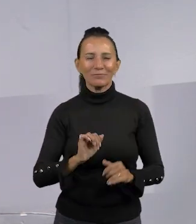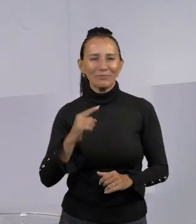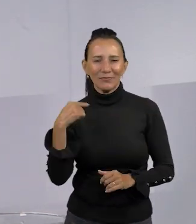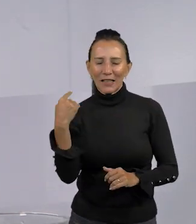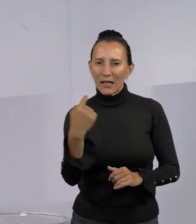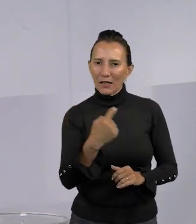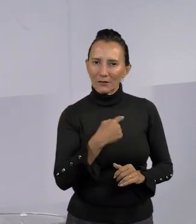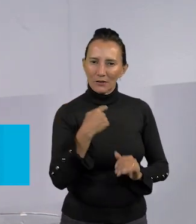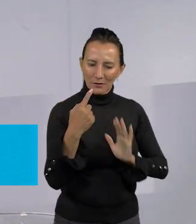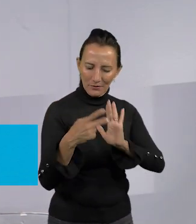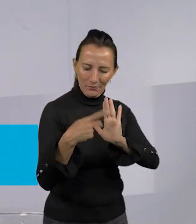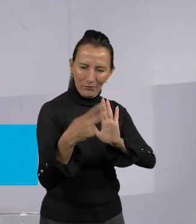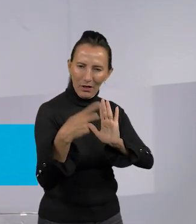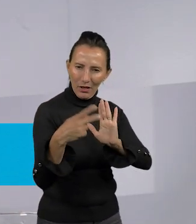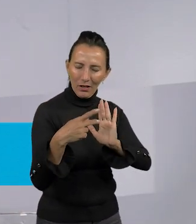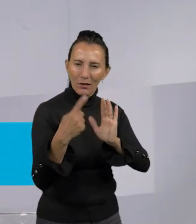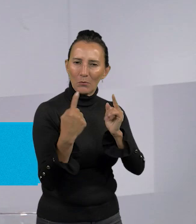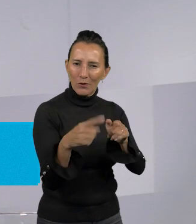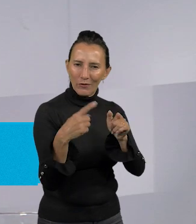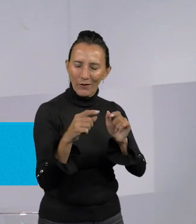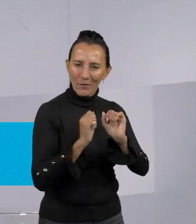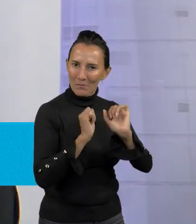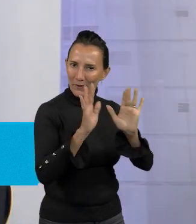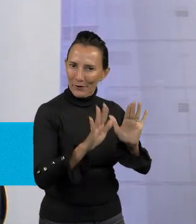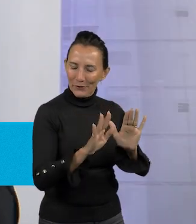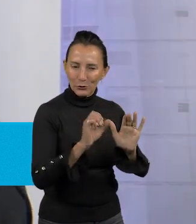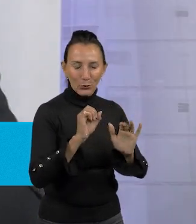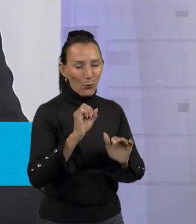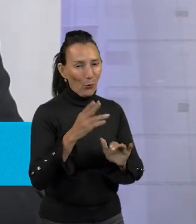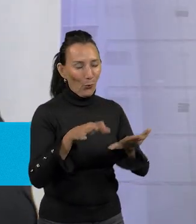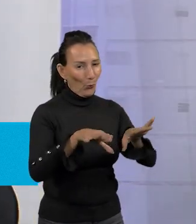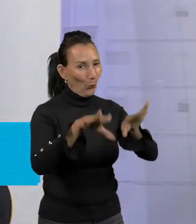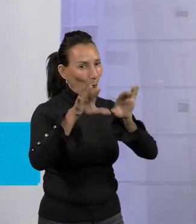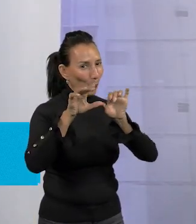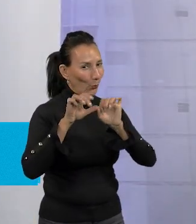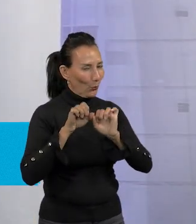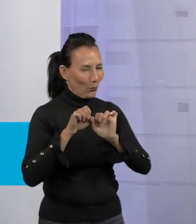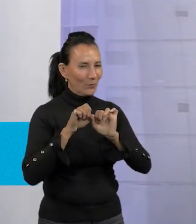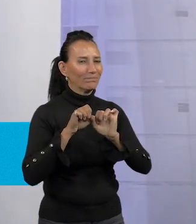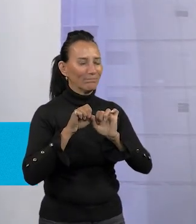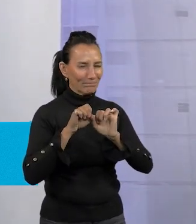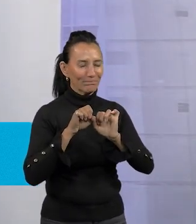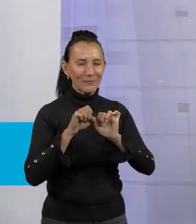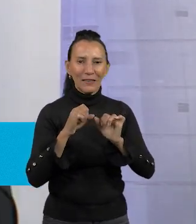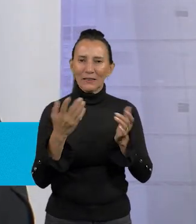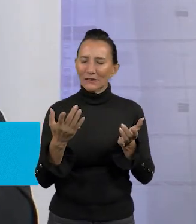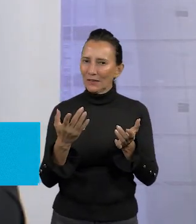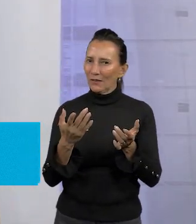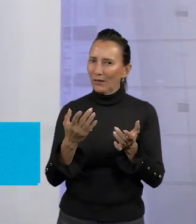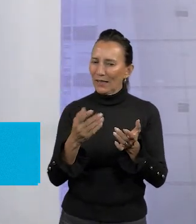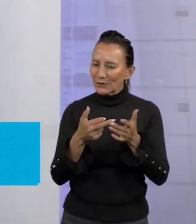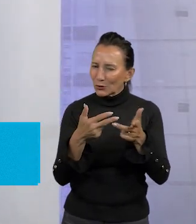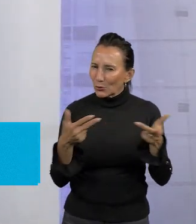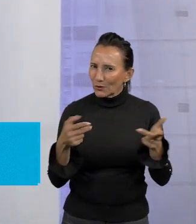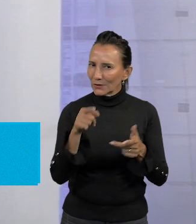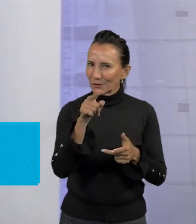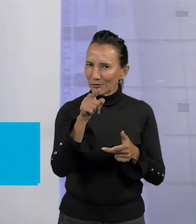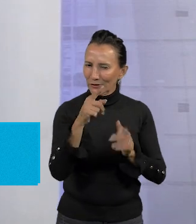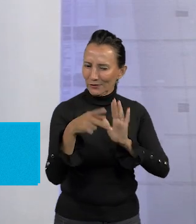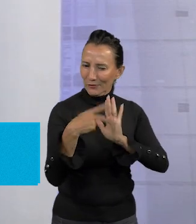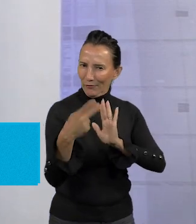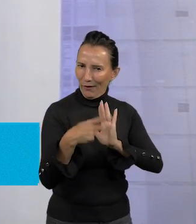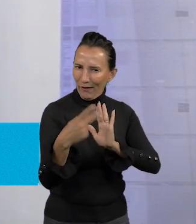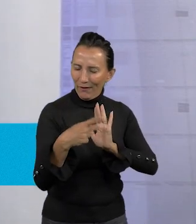e maldi maldições Ok então o poder da palavra aquilo que você fala isso tem um significado muito